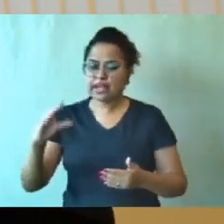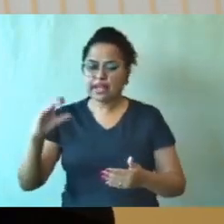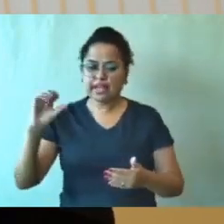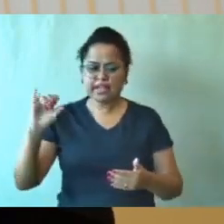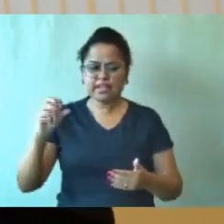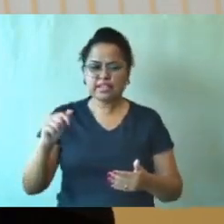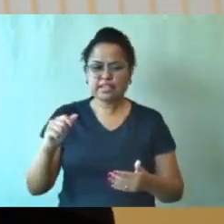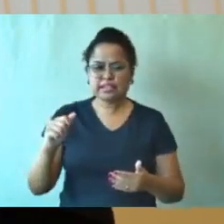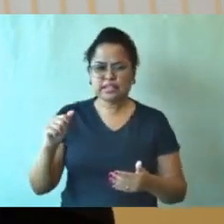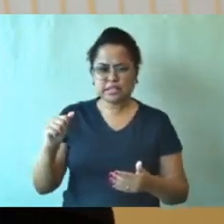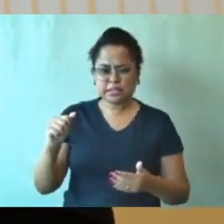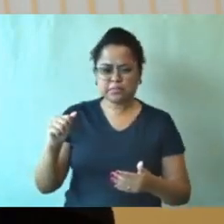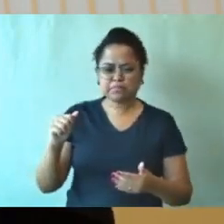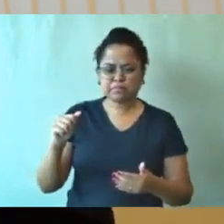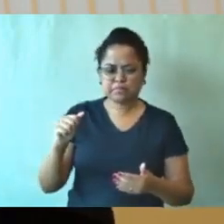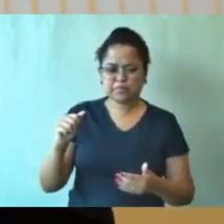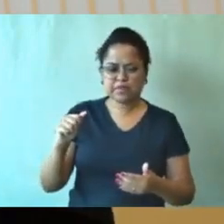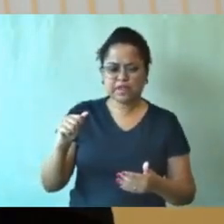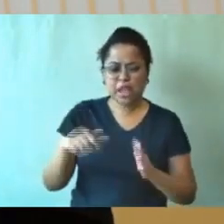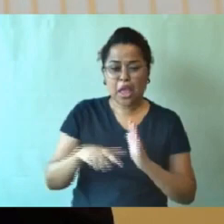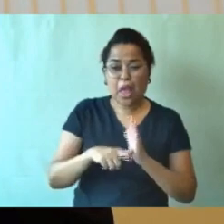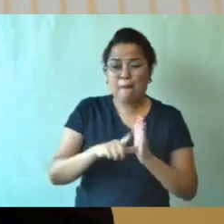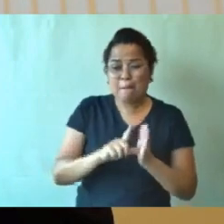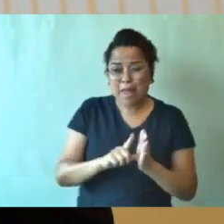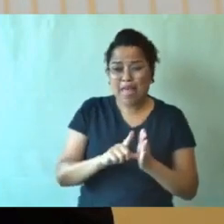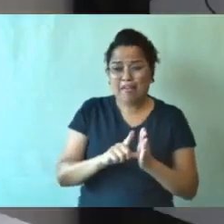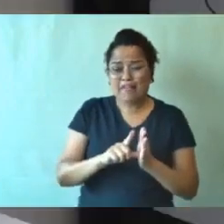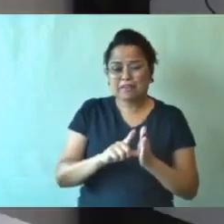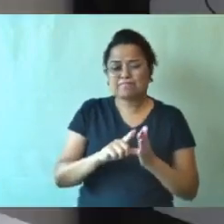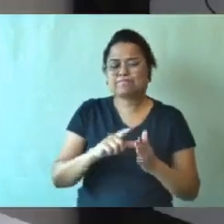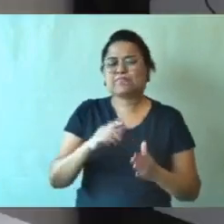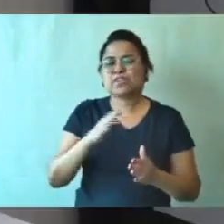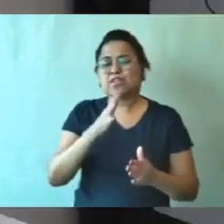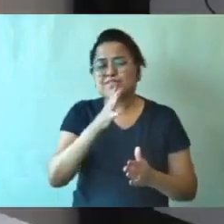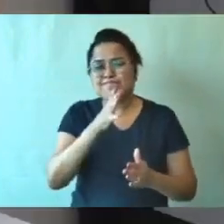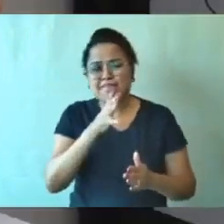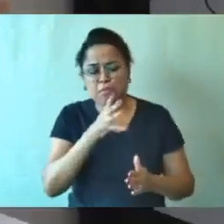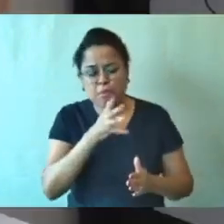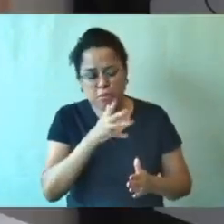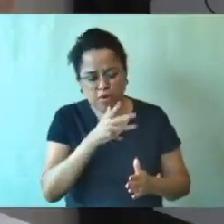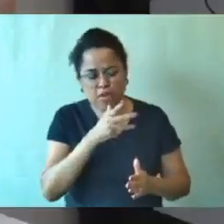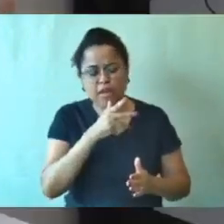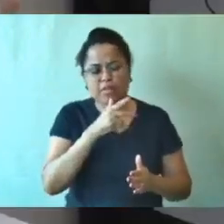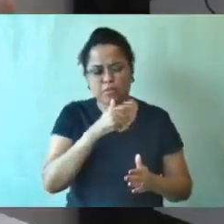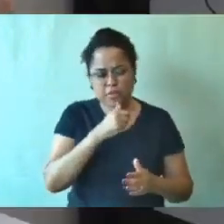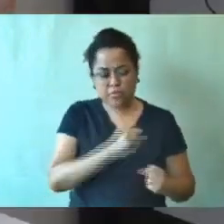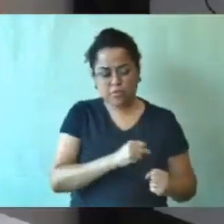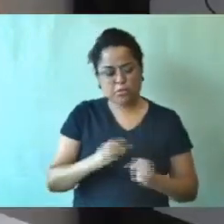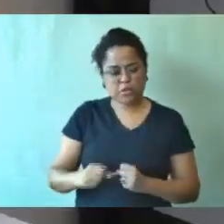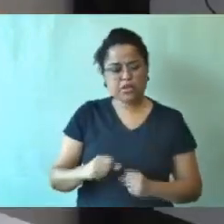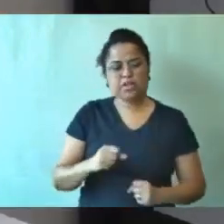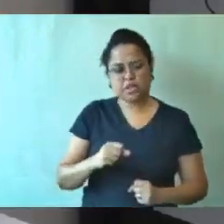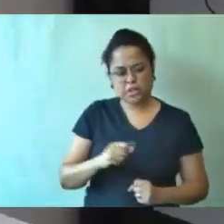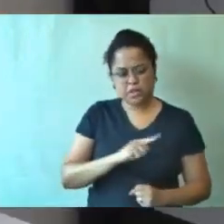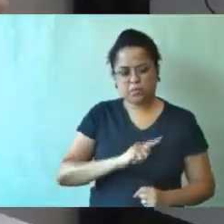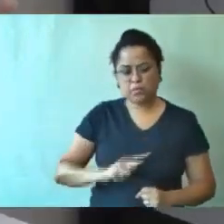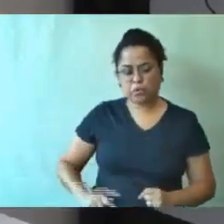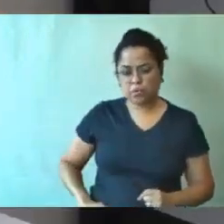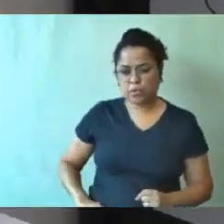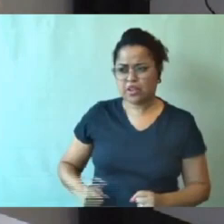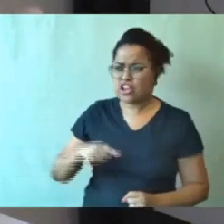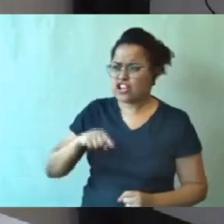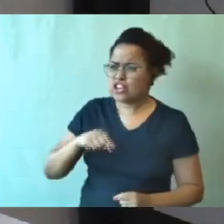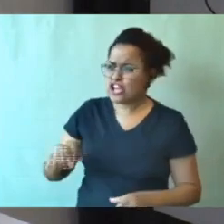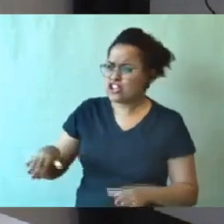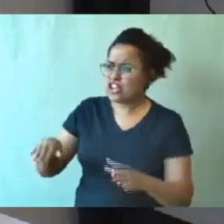vereador? Prévia, né? Imagina se fosse um negócio de emergência, né? É uma coisa chegar lá no hospital lá com um paciente terminal e